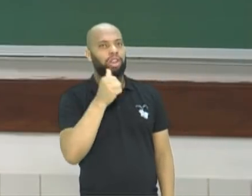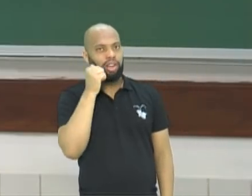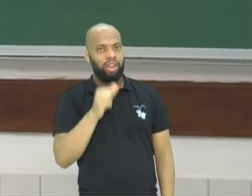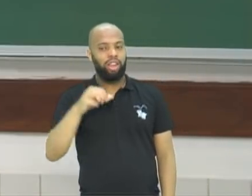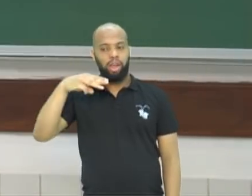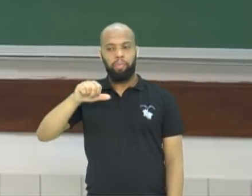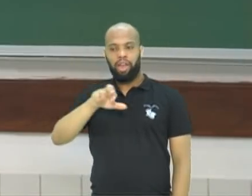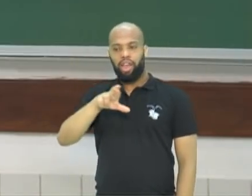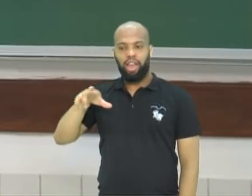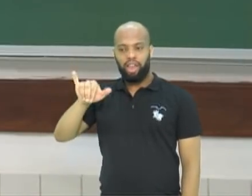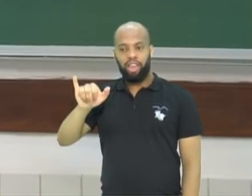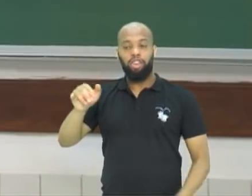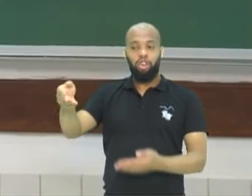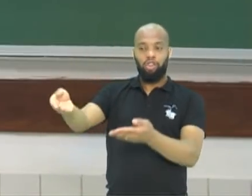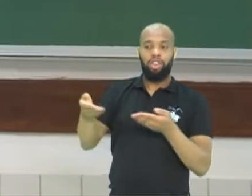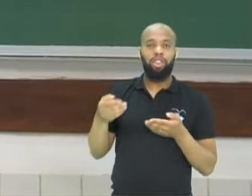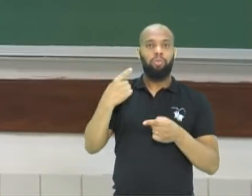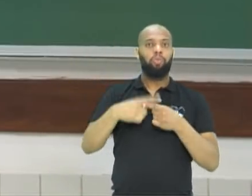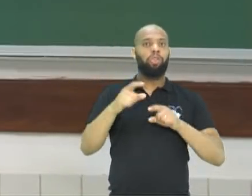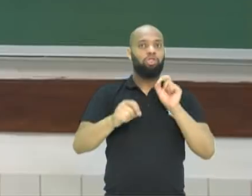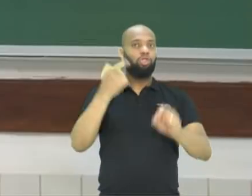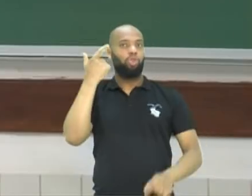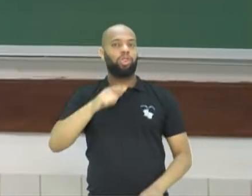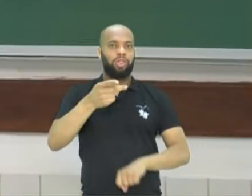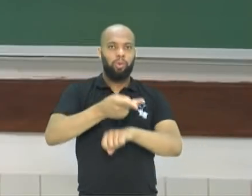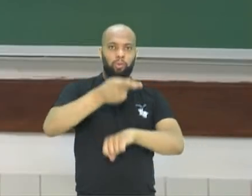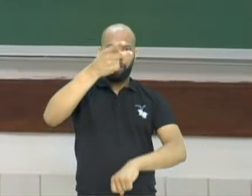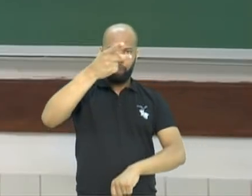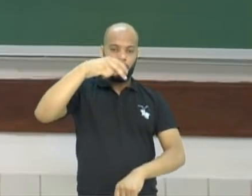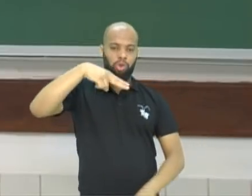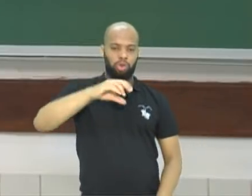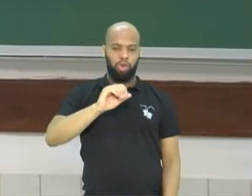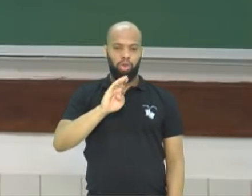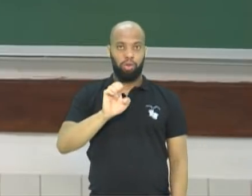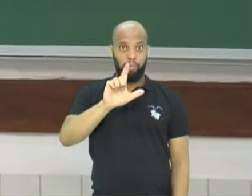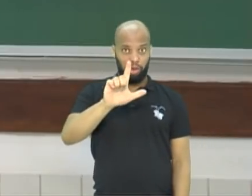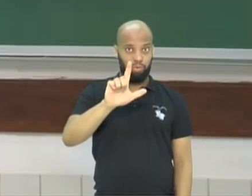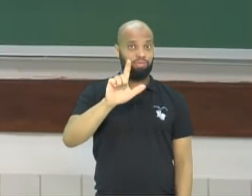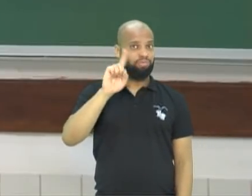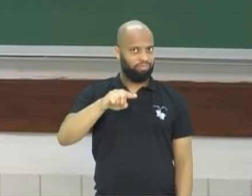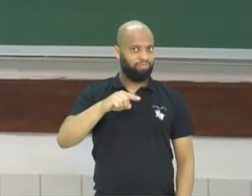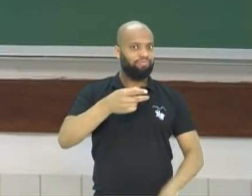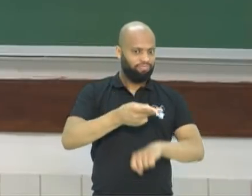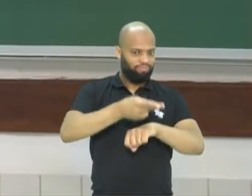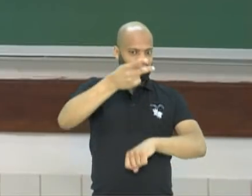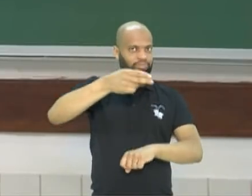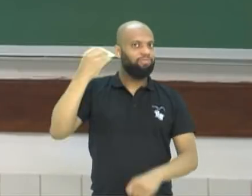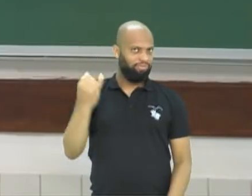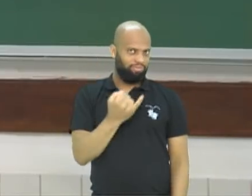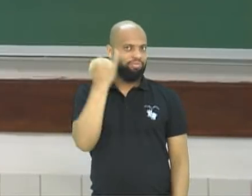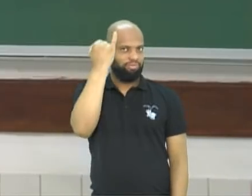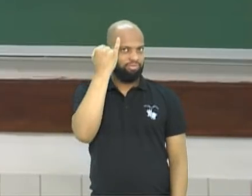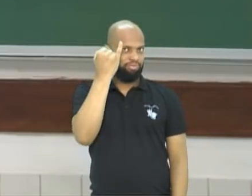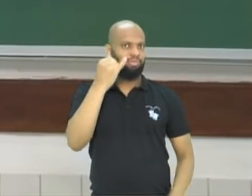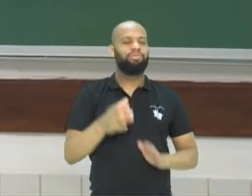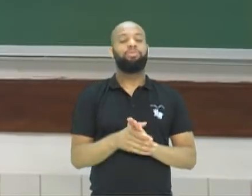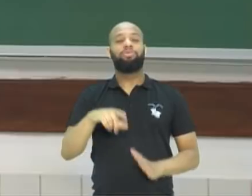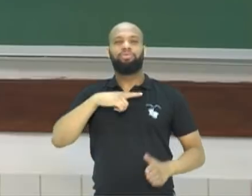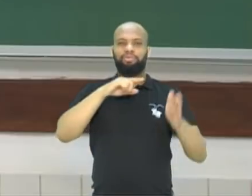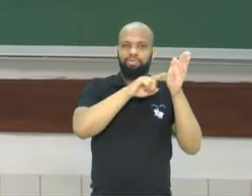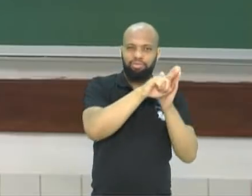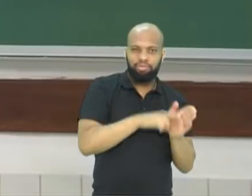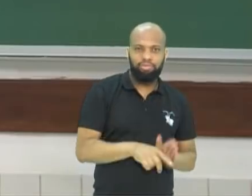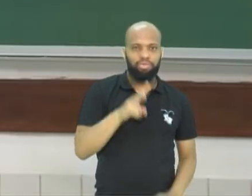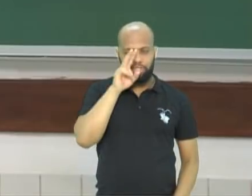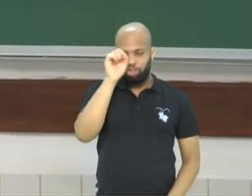Marie Curie só foi convidada porque ela tinha ganho um prêmio Nobel. Então ela tinha um título forte, ela tinha uma pesquisa forte,